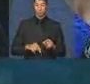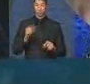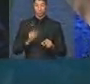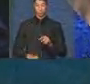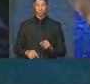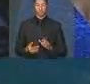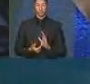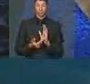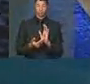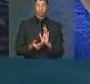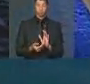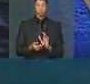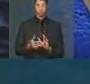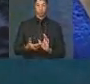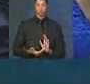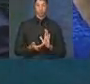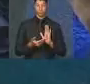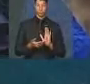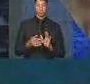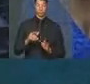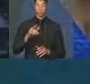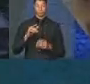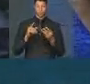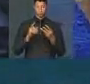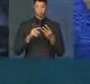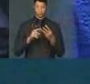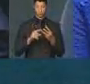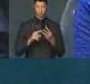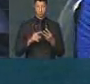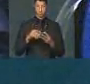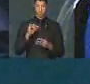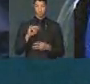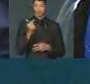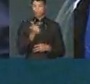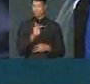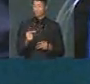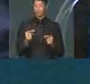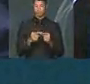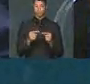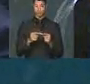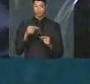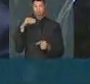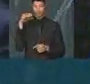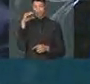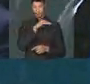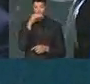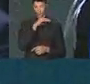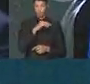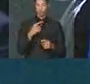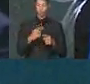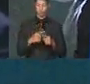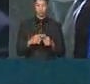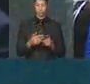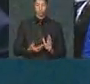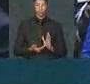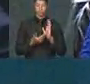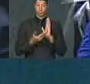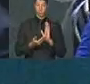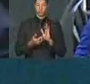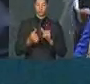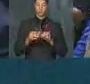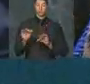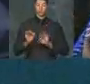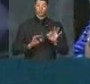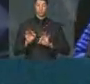objeto da convocação do congresso terceiro senhor presidente se não tem acordo imediatamente porque o congresso está